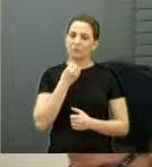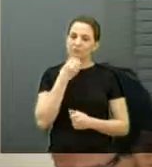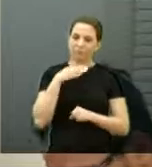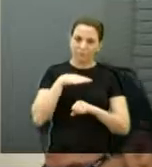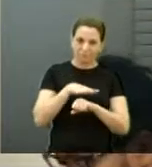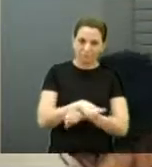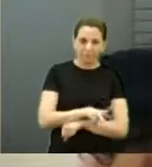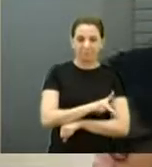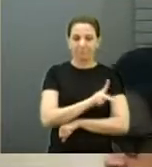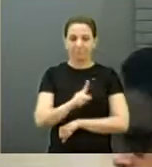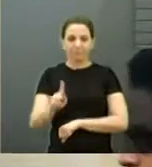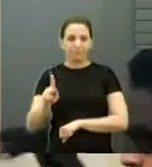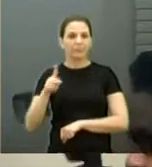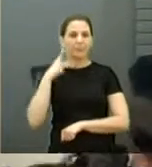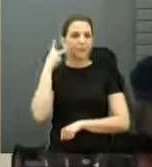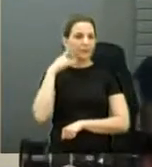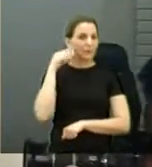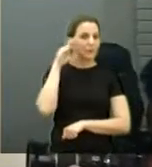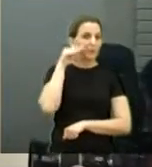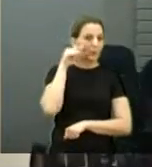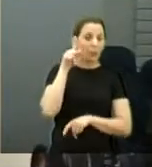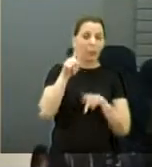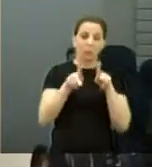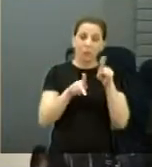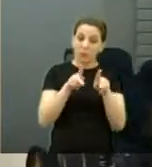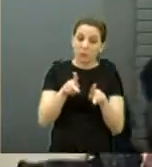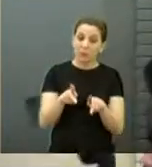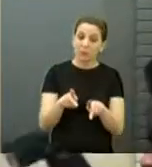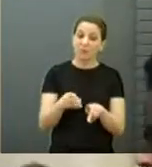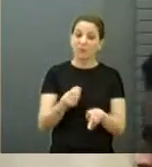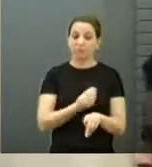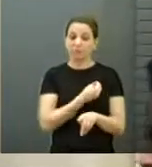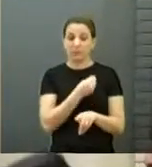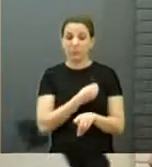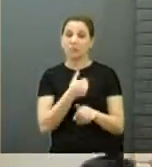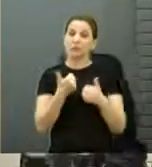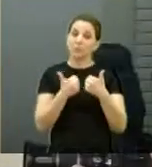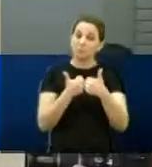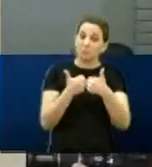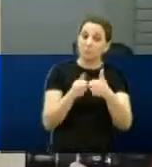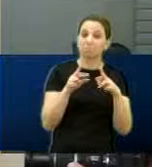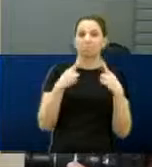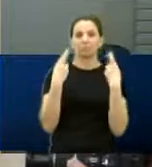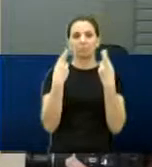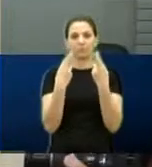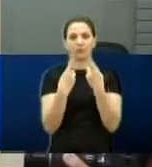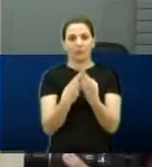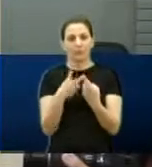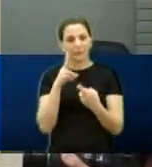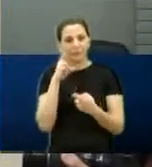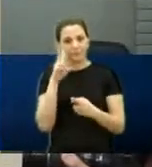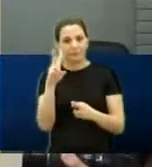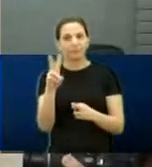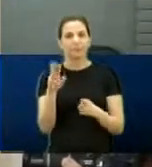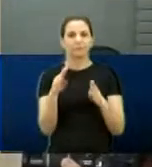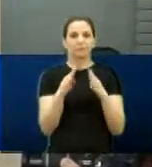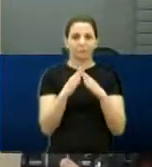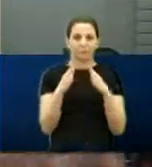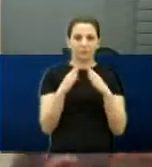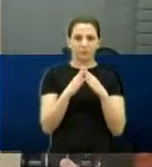presidente, vereadores, funcionários, população presente aqui no plenário que acompanha e assiste em casa.